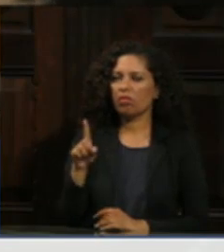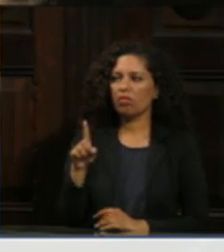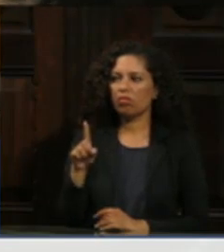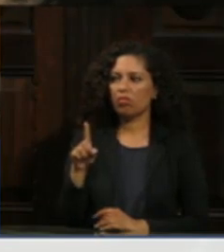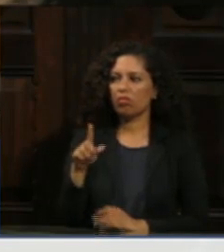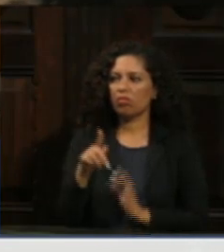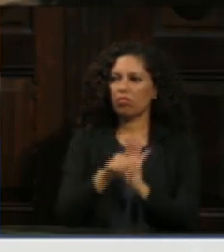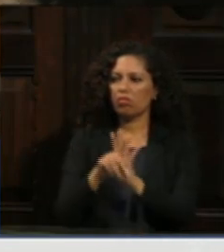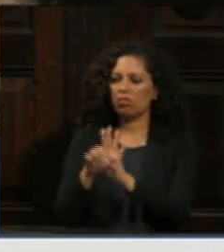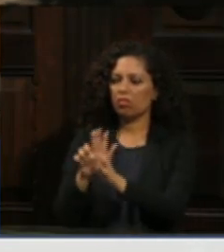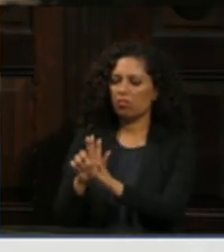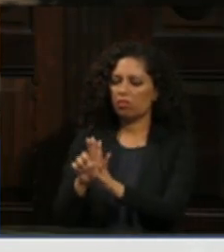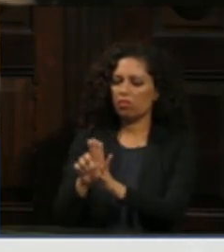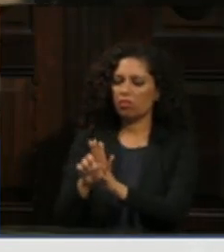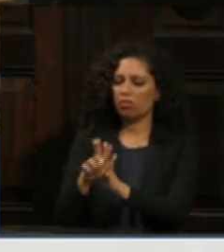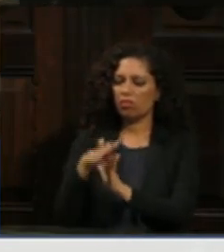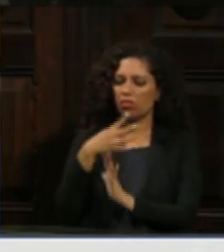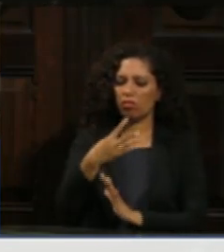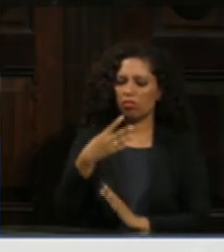de resolução